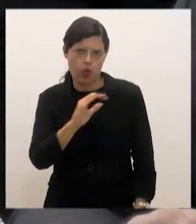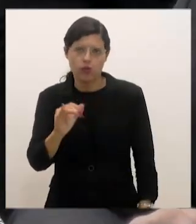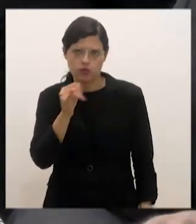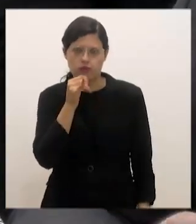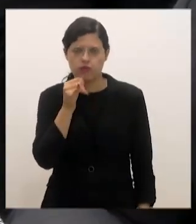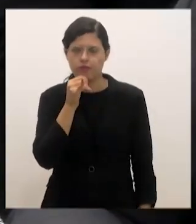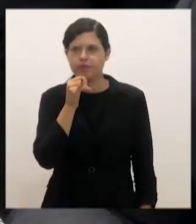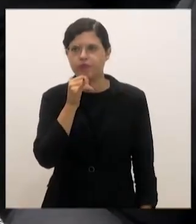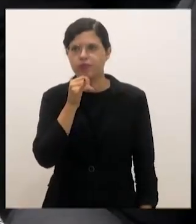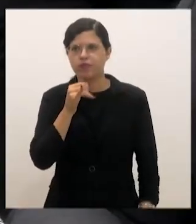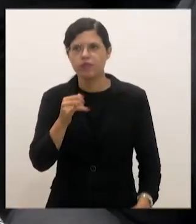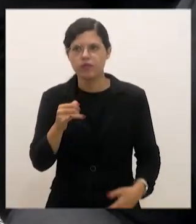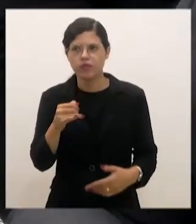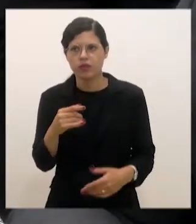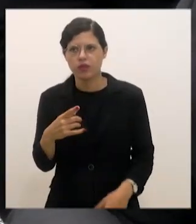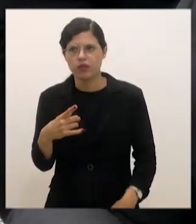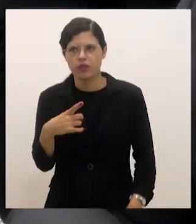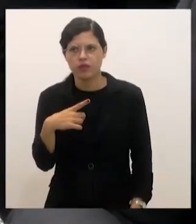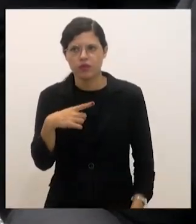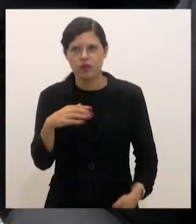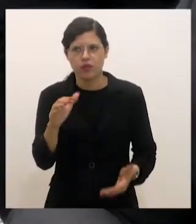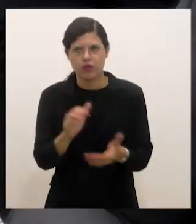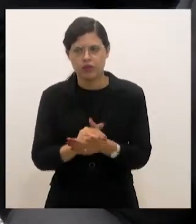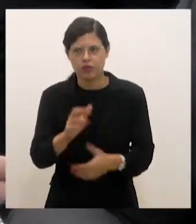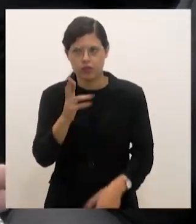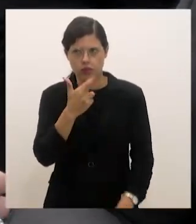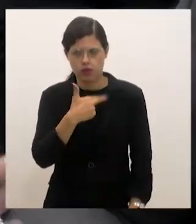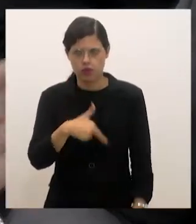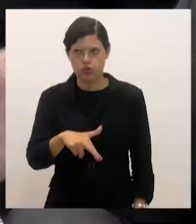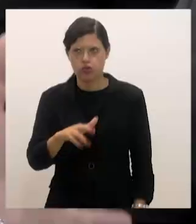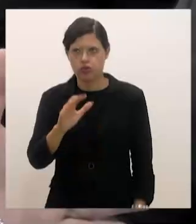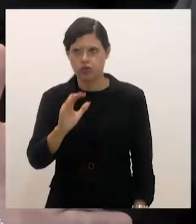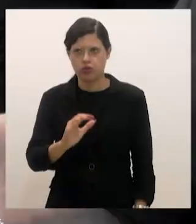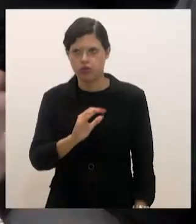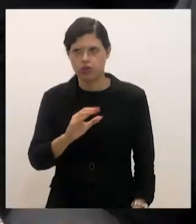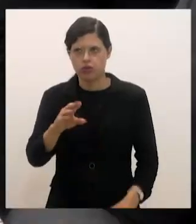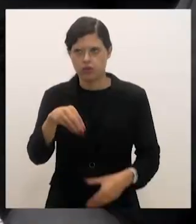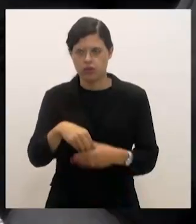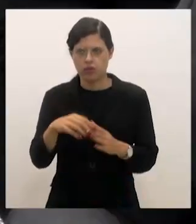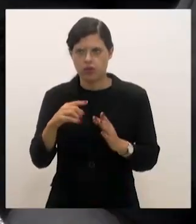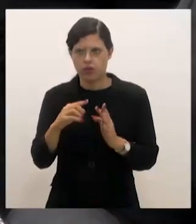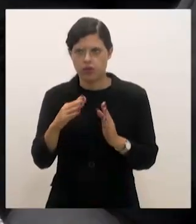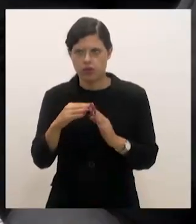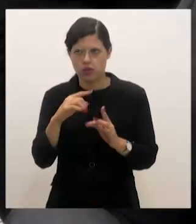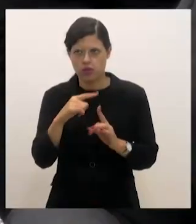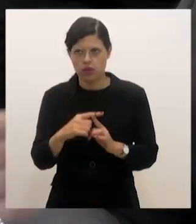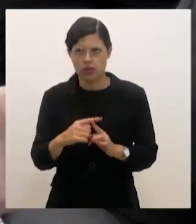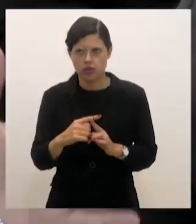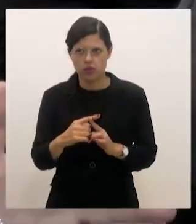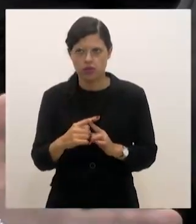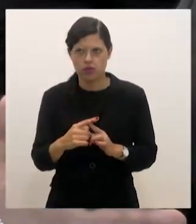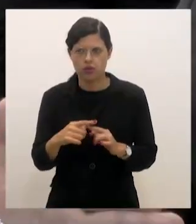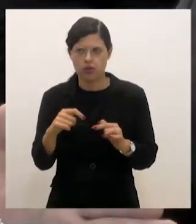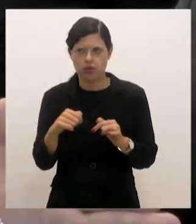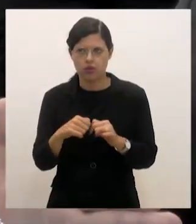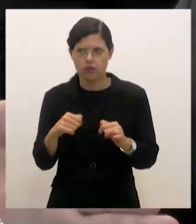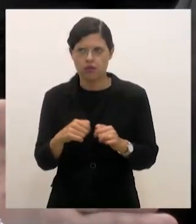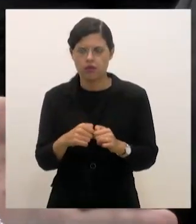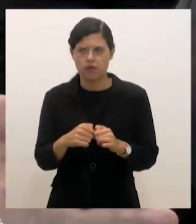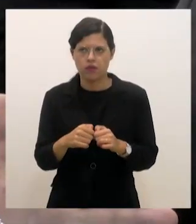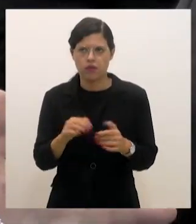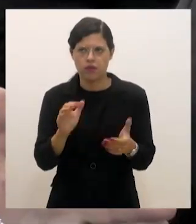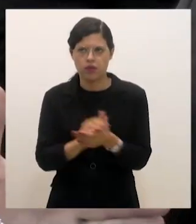exemplo, celebra-se um casamento religioso católico dentro da igreja e lá se faz o casamento